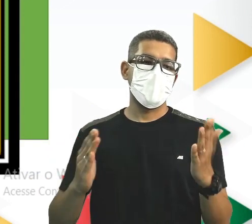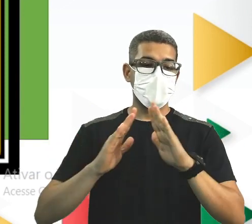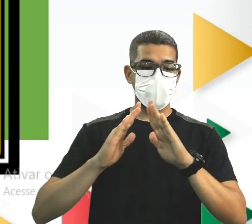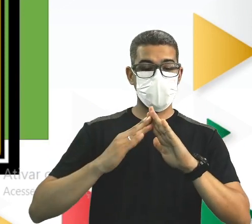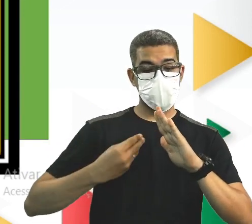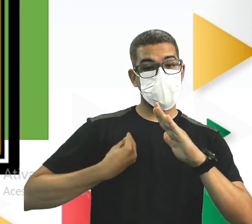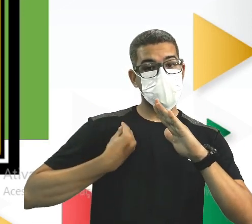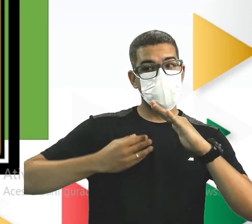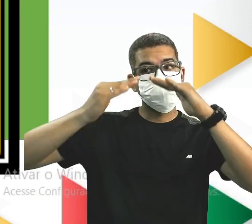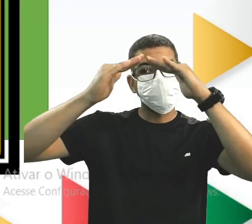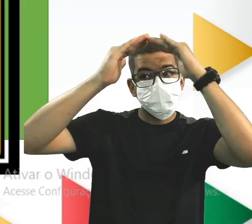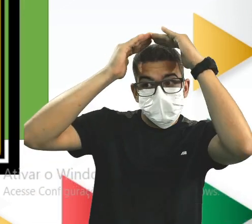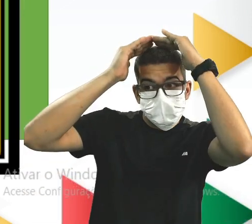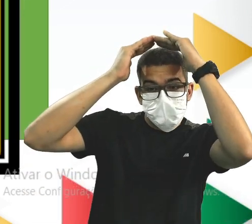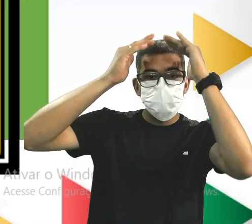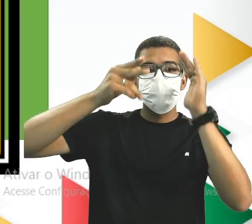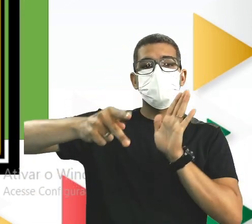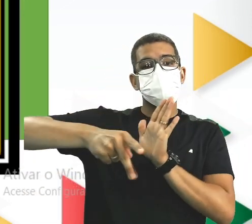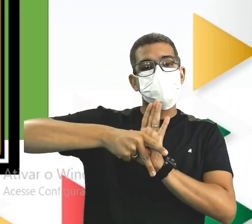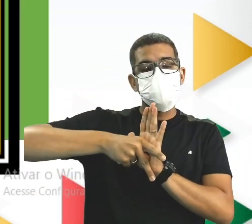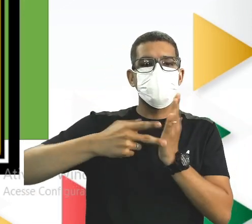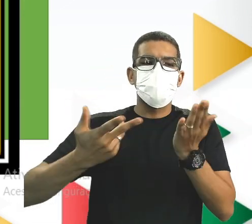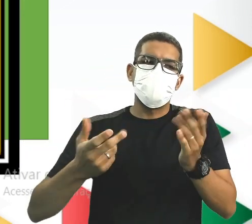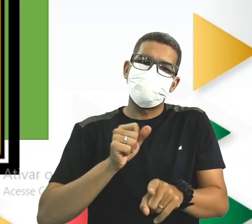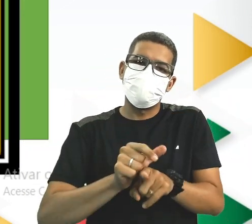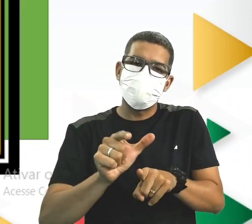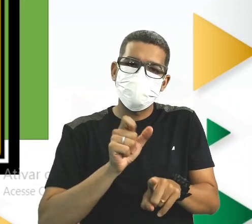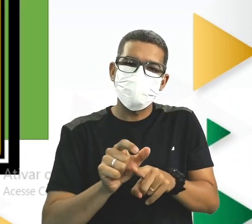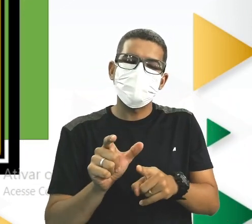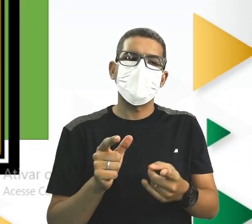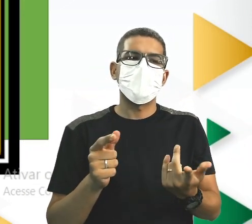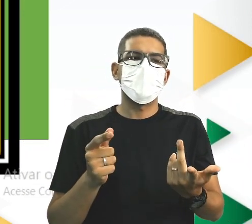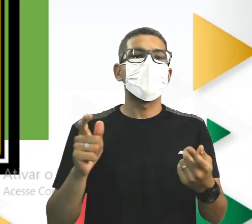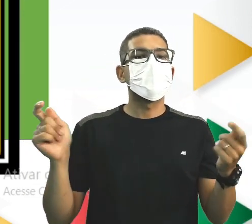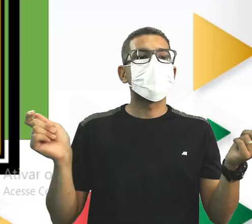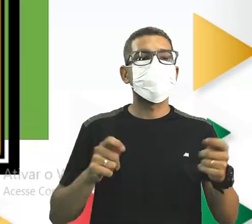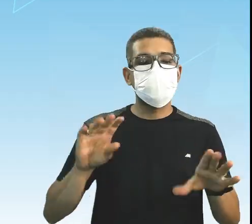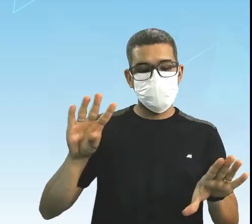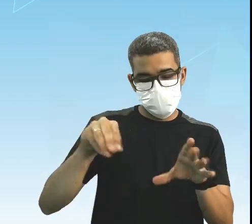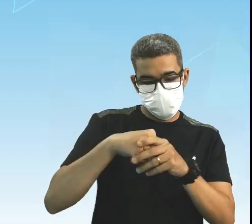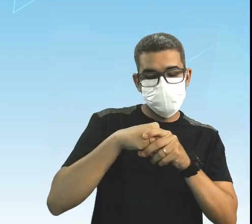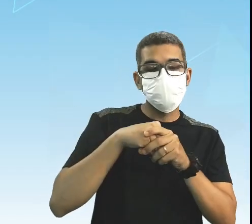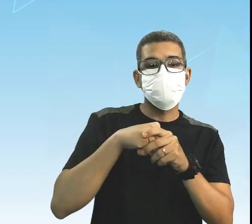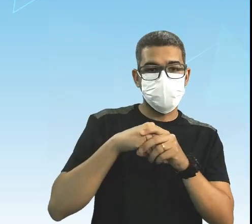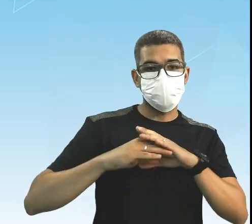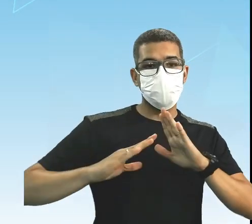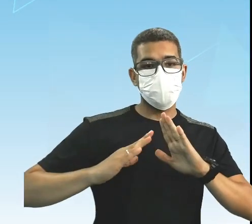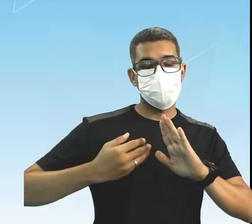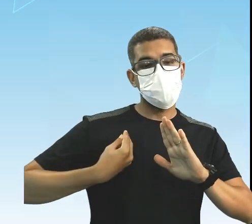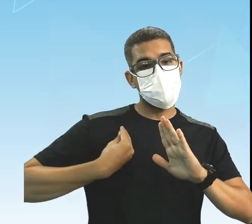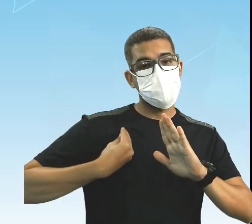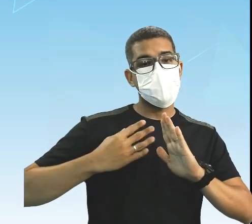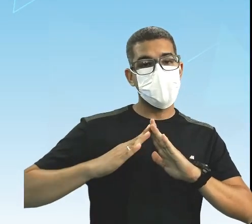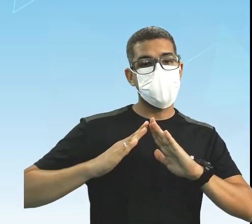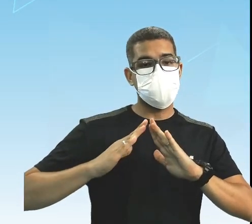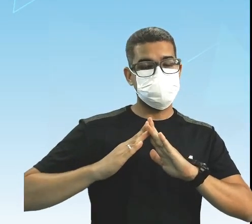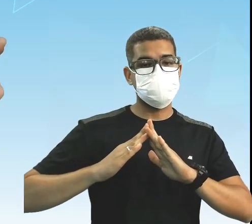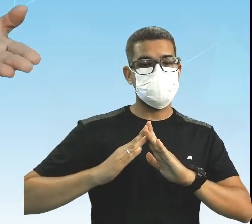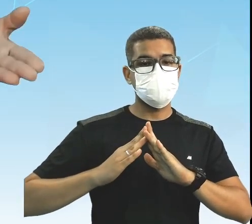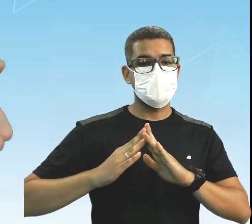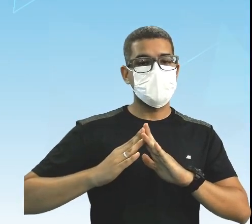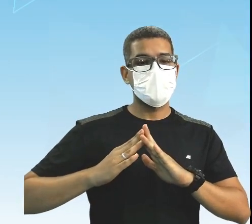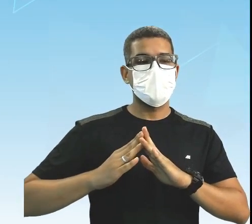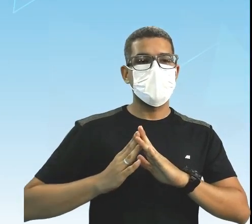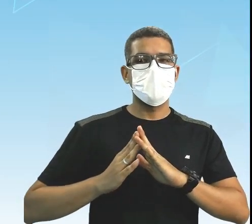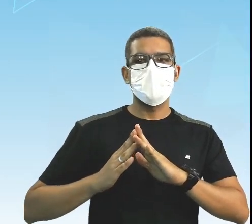seja próxima, própria ou alugada. Enfim, ter condições de morar numa casa e não estar convivendo